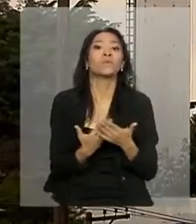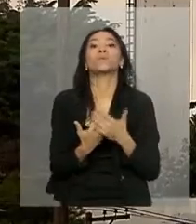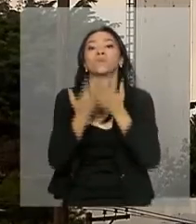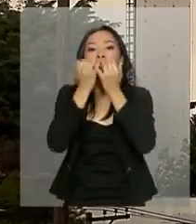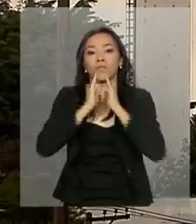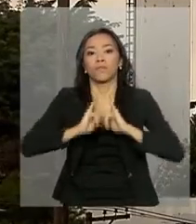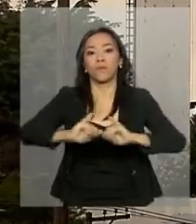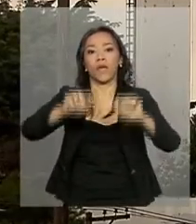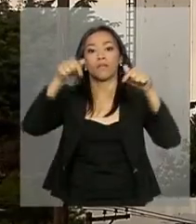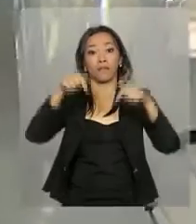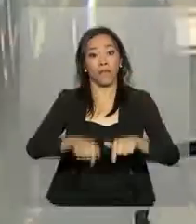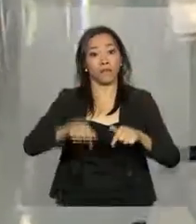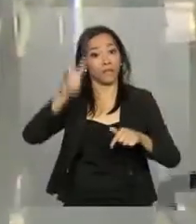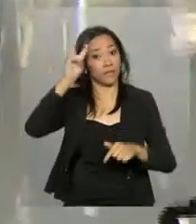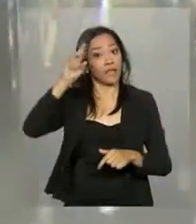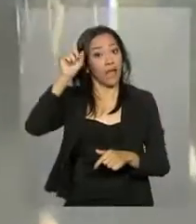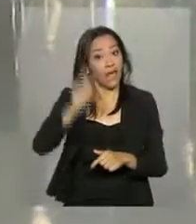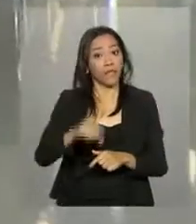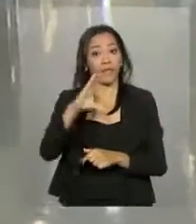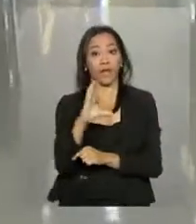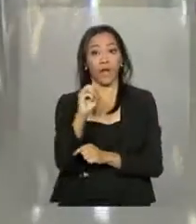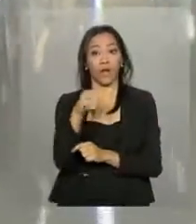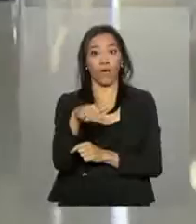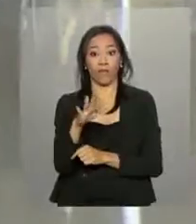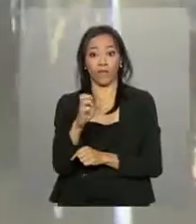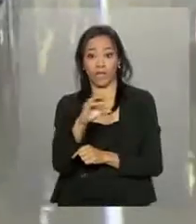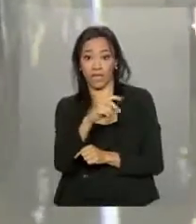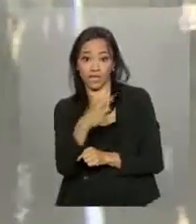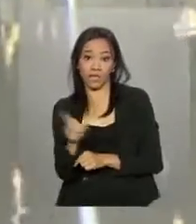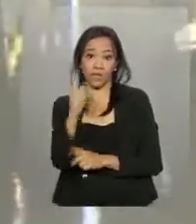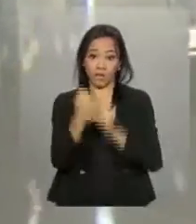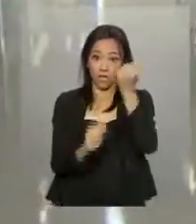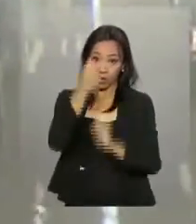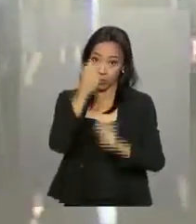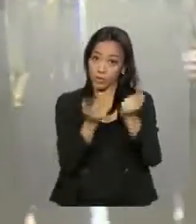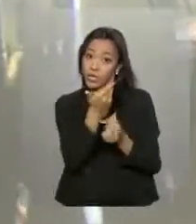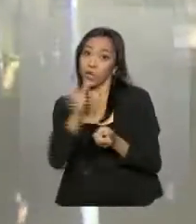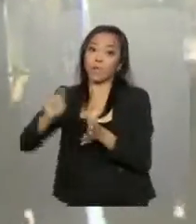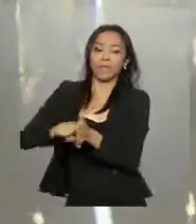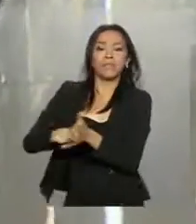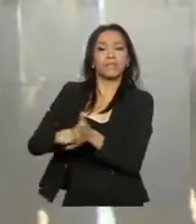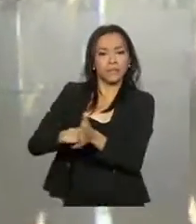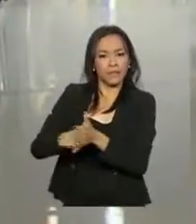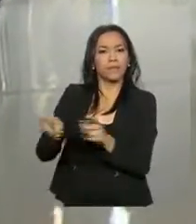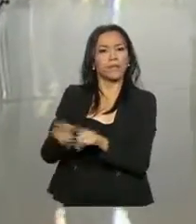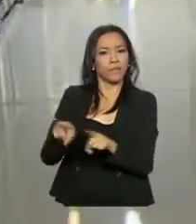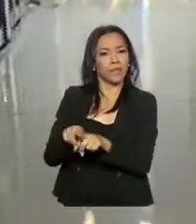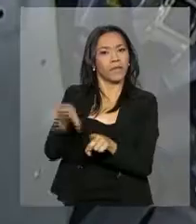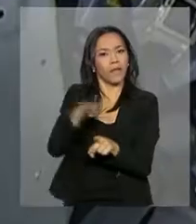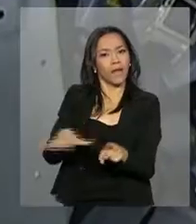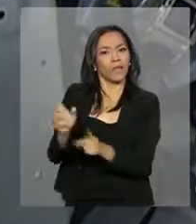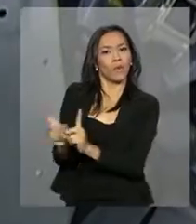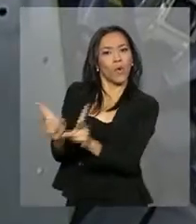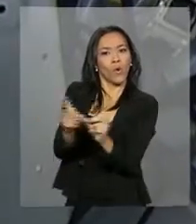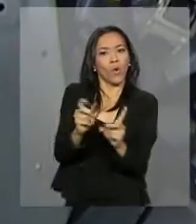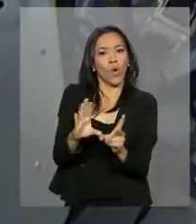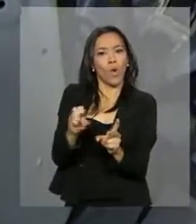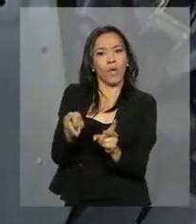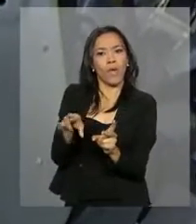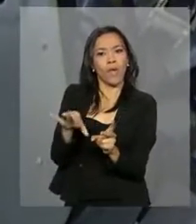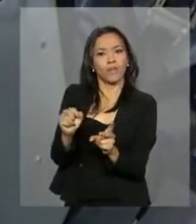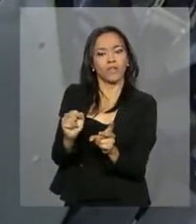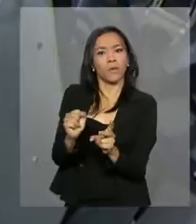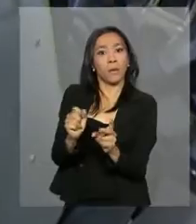divulgado nesta terça-feira é da Confederação Nacional da Indústria e uma outra pesquisa da Confederação Nacional do Comércio revela que pela primeira vez